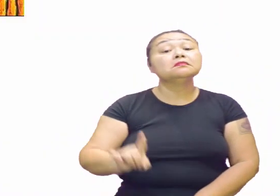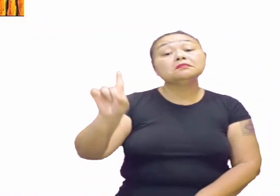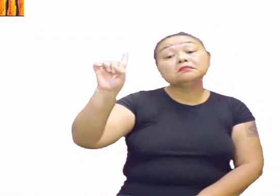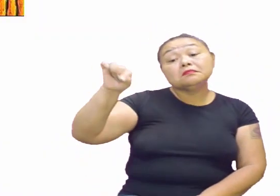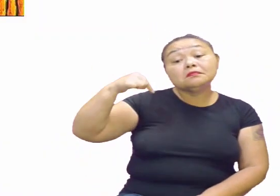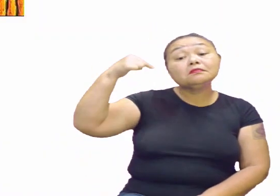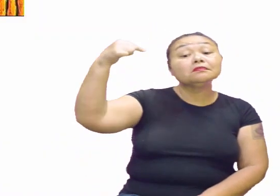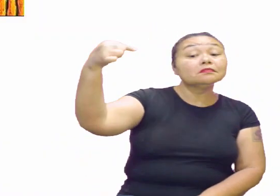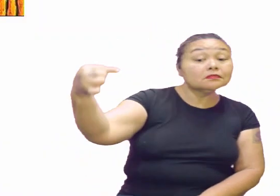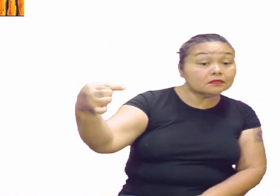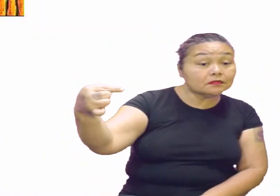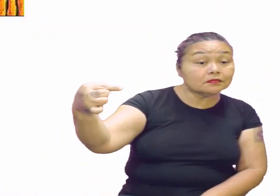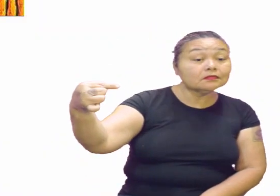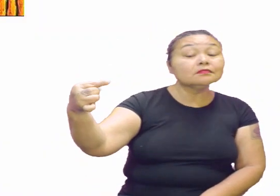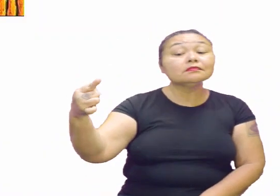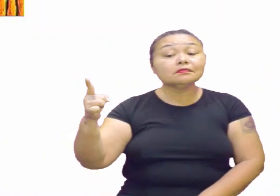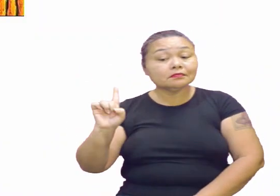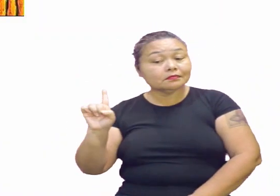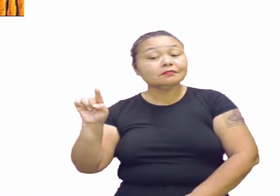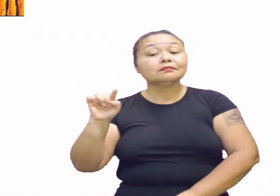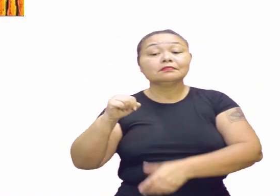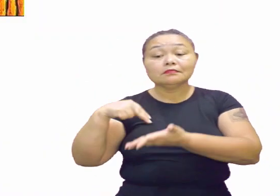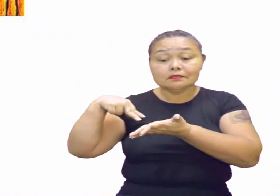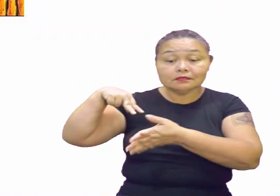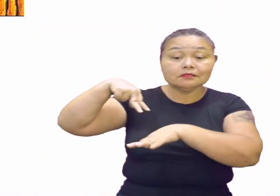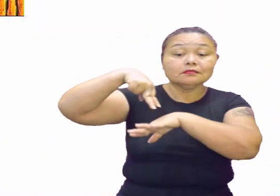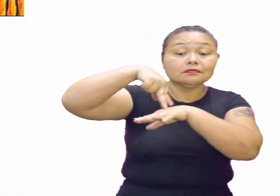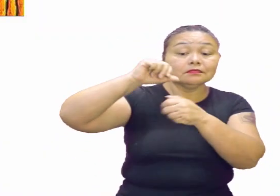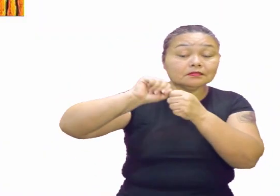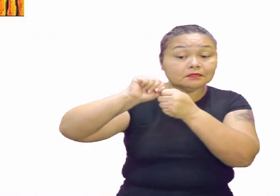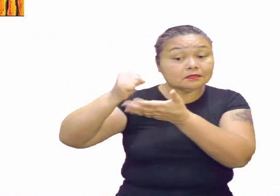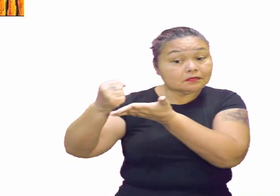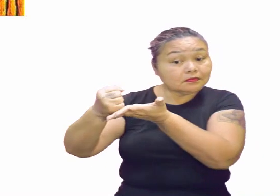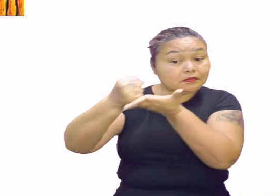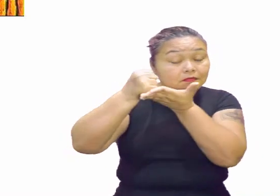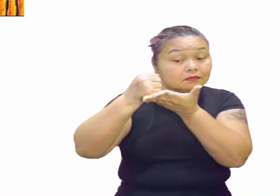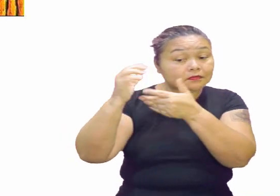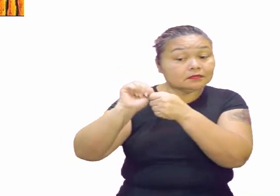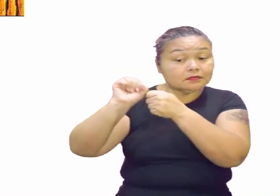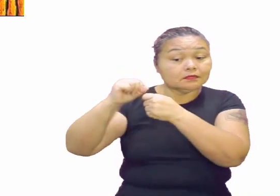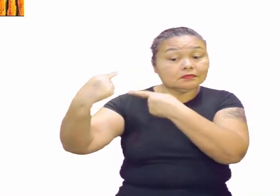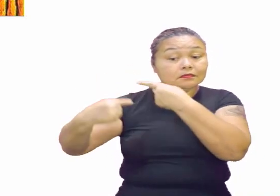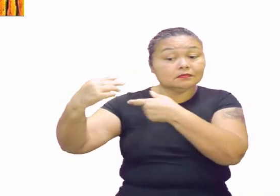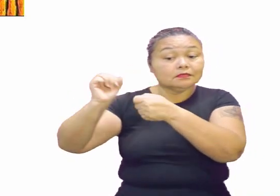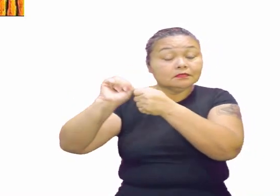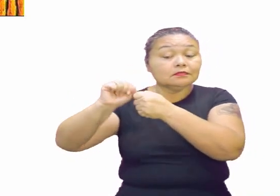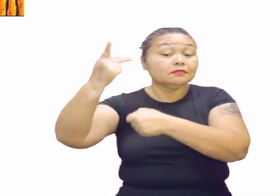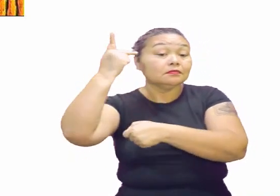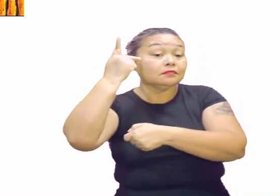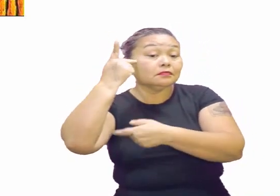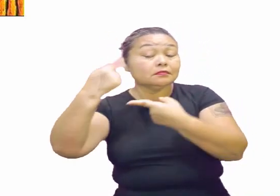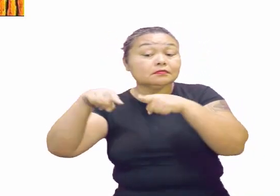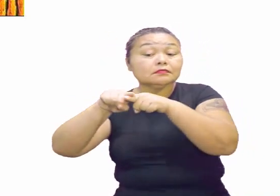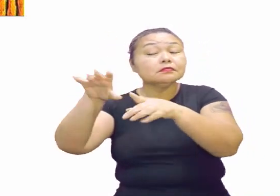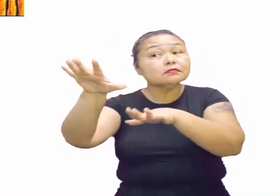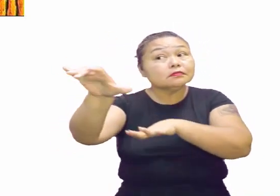Floriano Peixoto chega ao poder com o apoio das forças políticas paulistas e setores das Forças